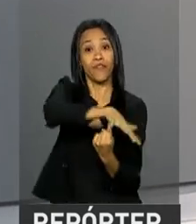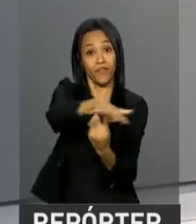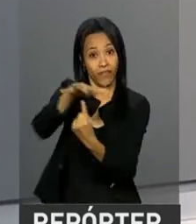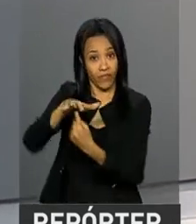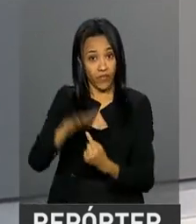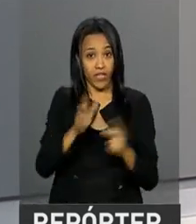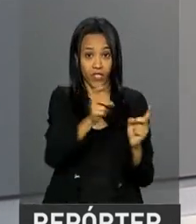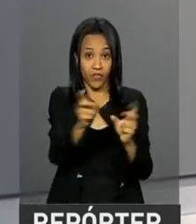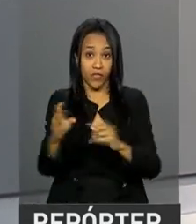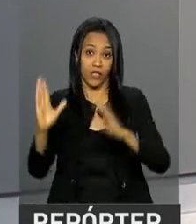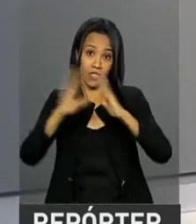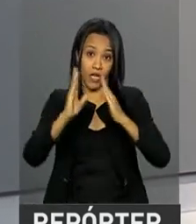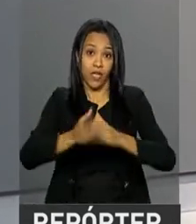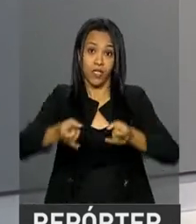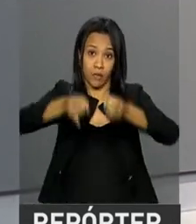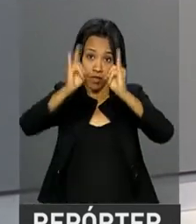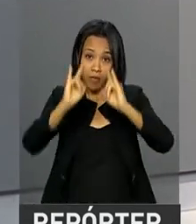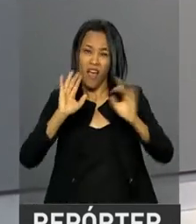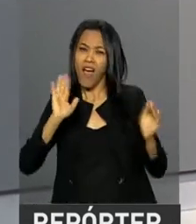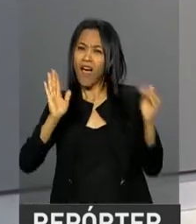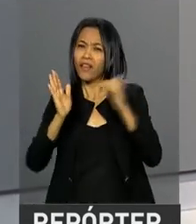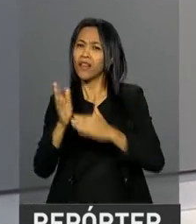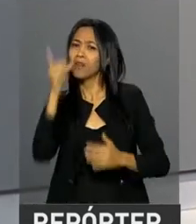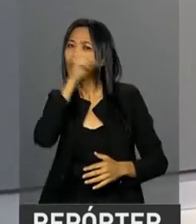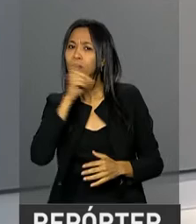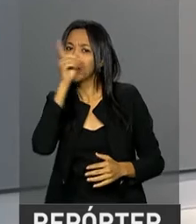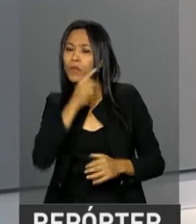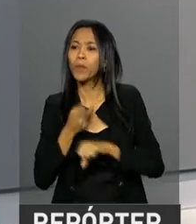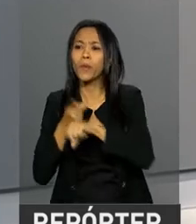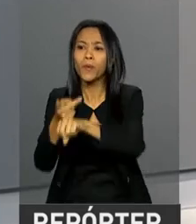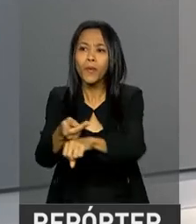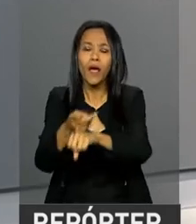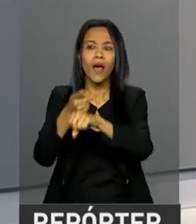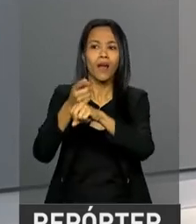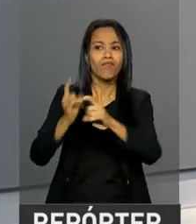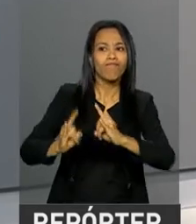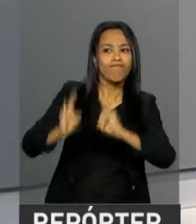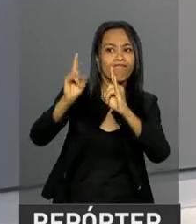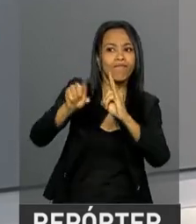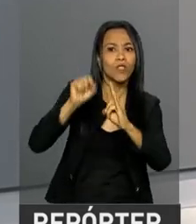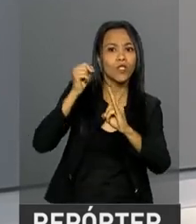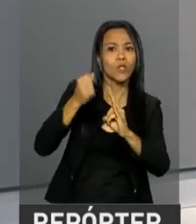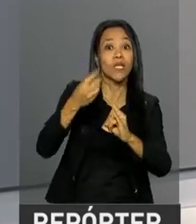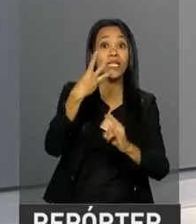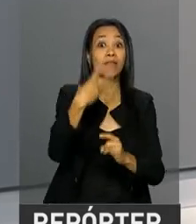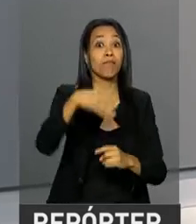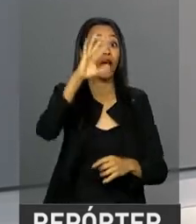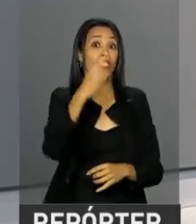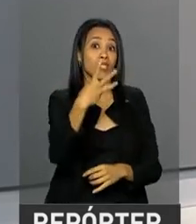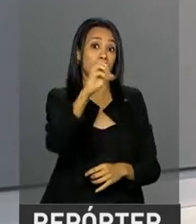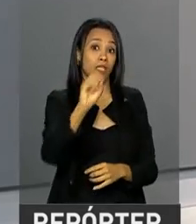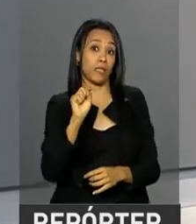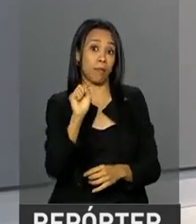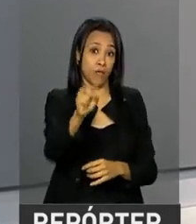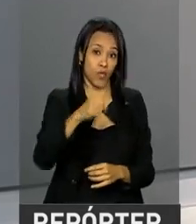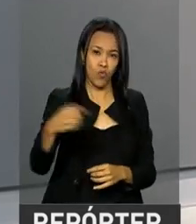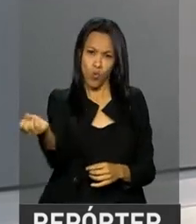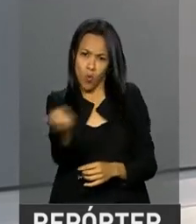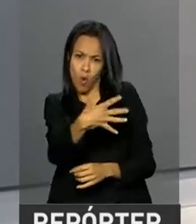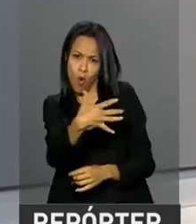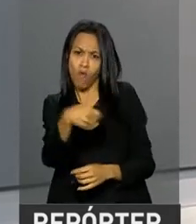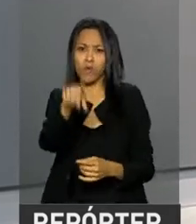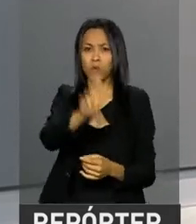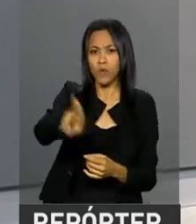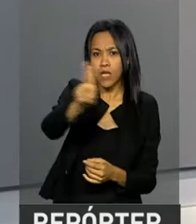2017. Até domingo, os interessados em comprar um imóvel poderão escolher entre mais de 30 mil unidades, novas e usadas,